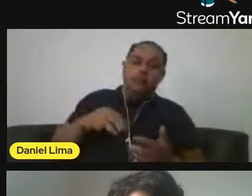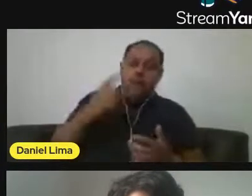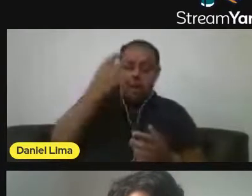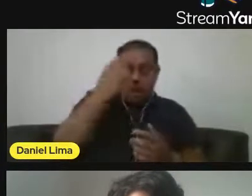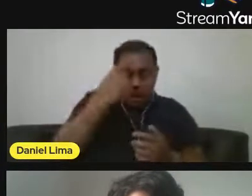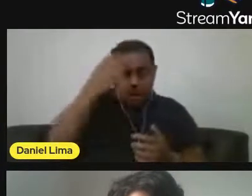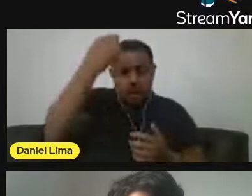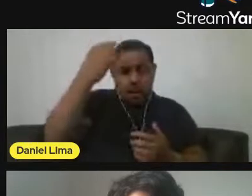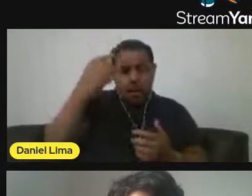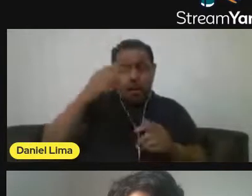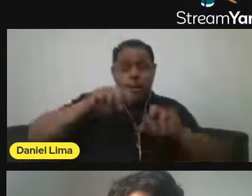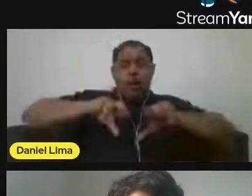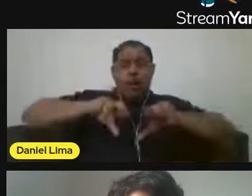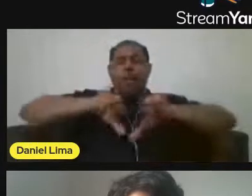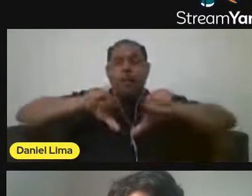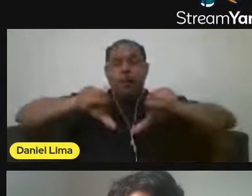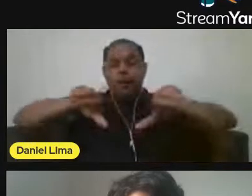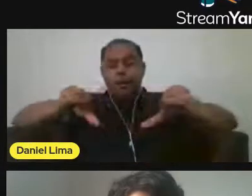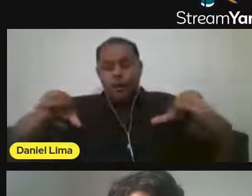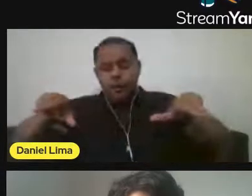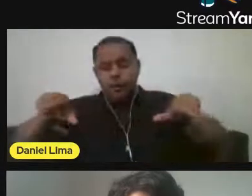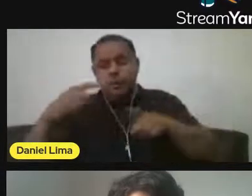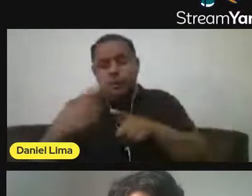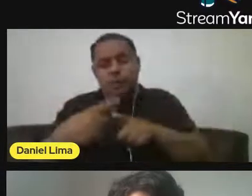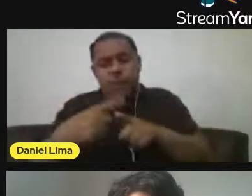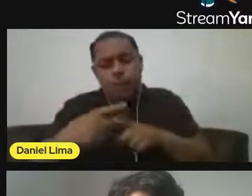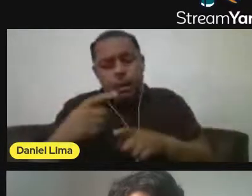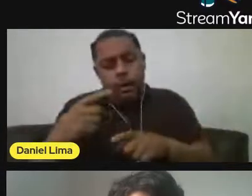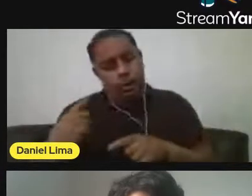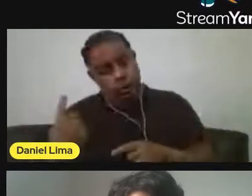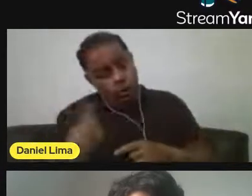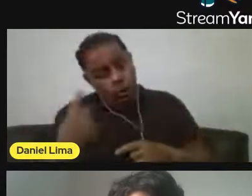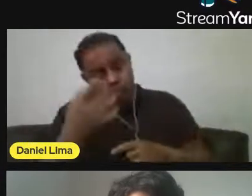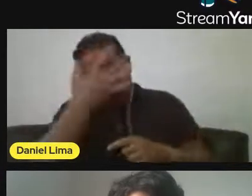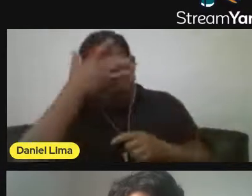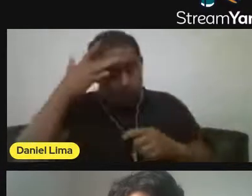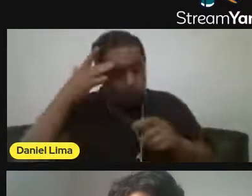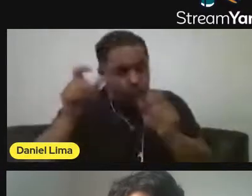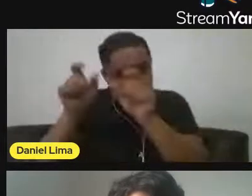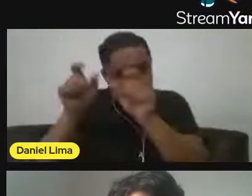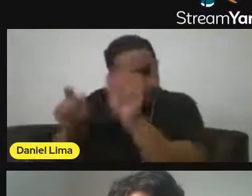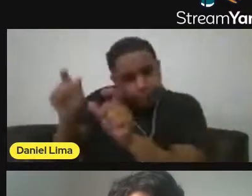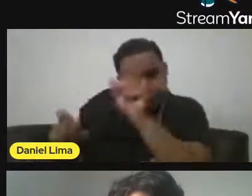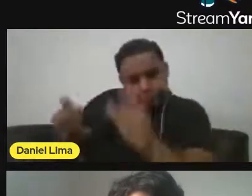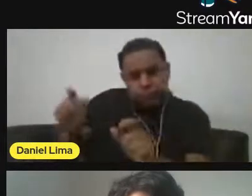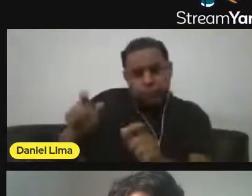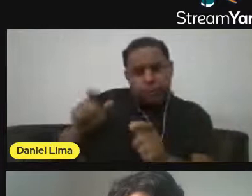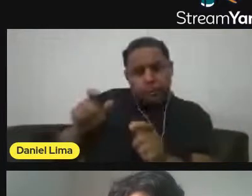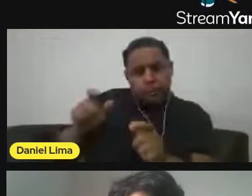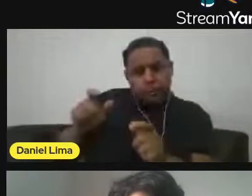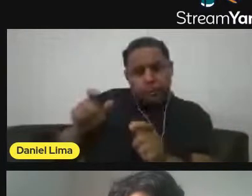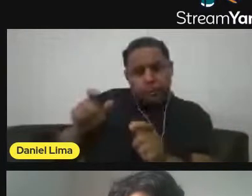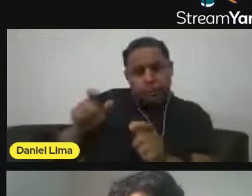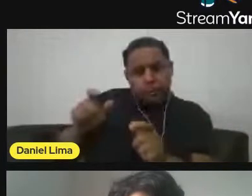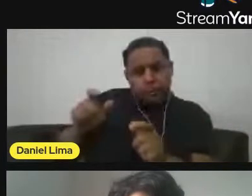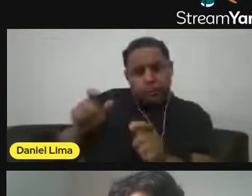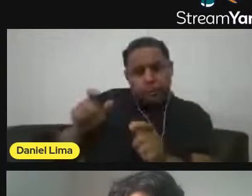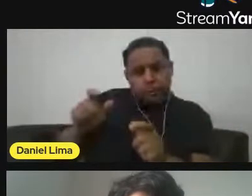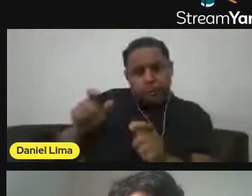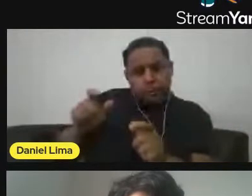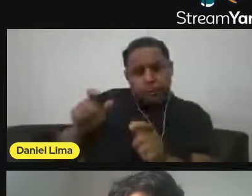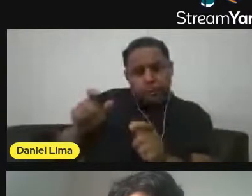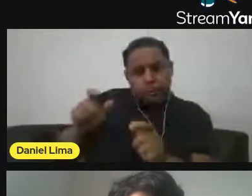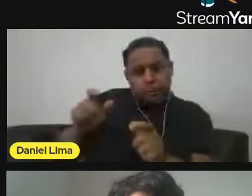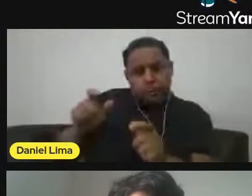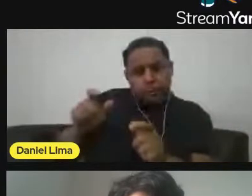com que nós, leitores, né, os leitores talvez desavisados, que não tenham nenhum